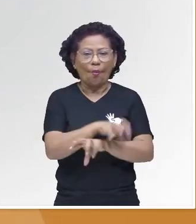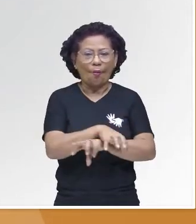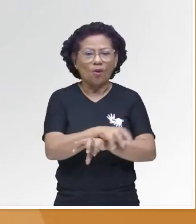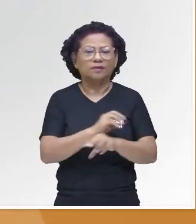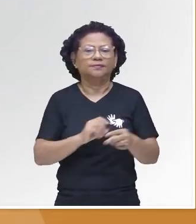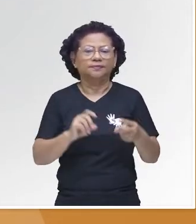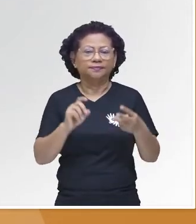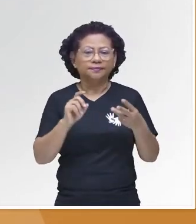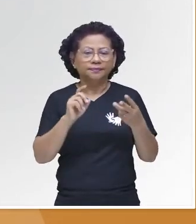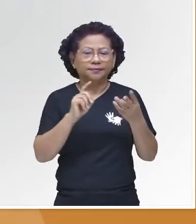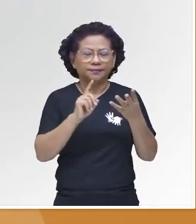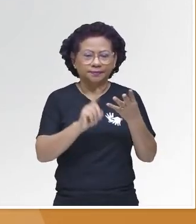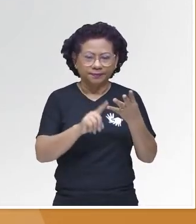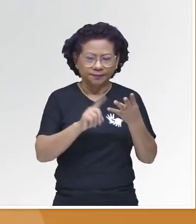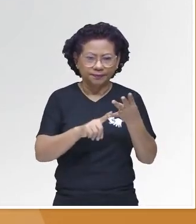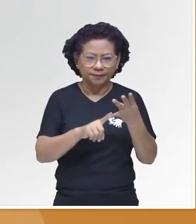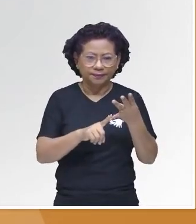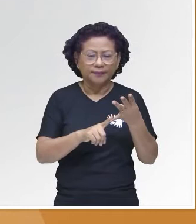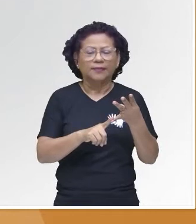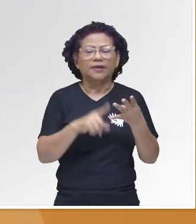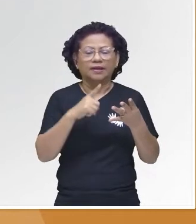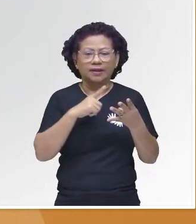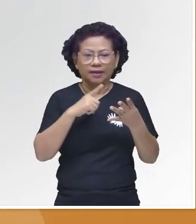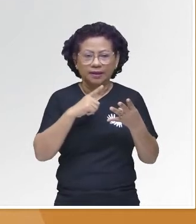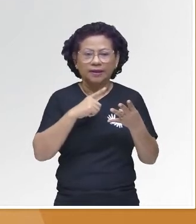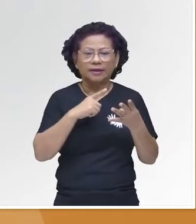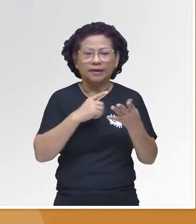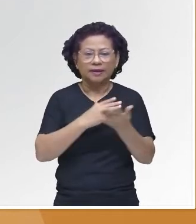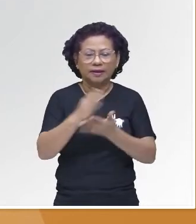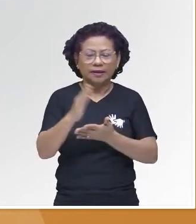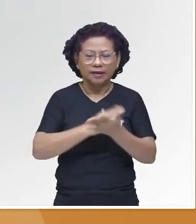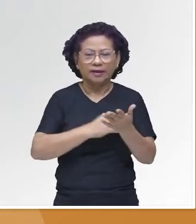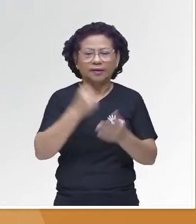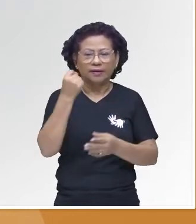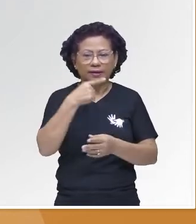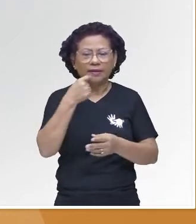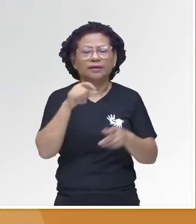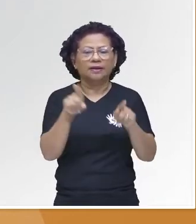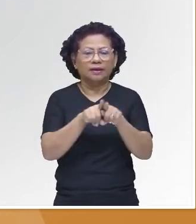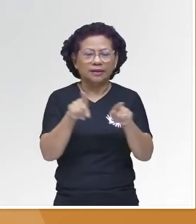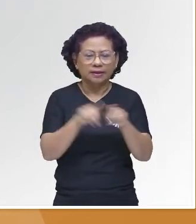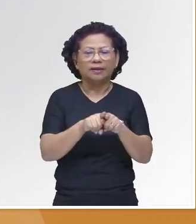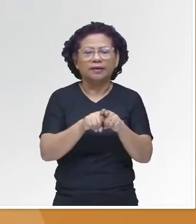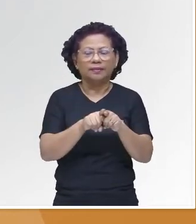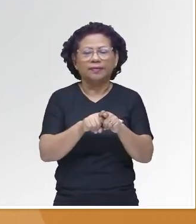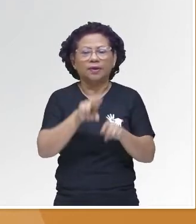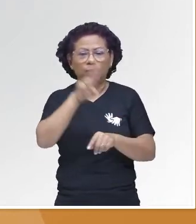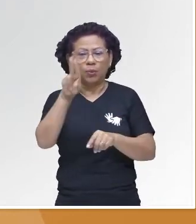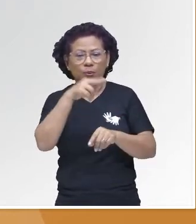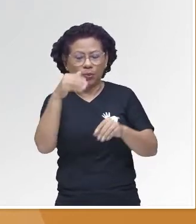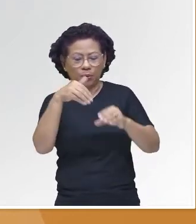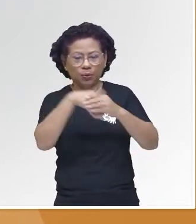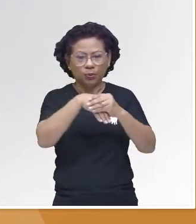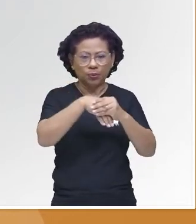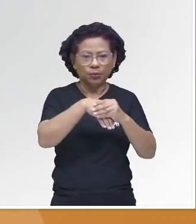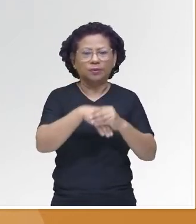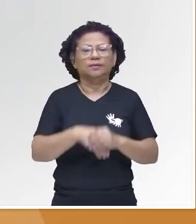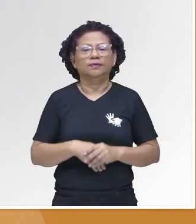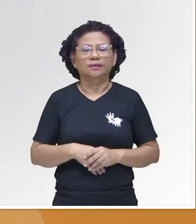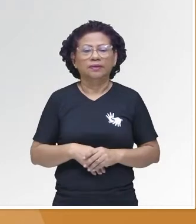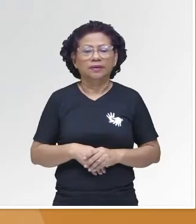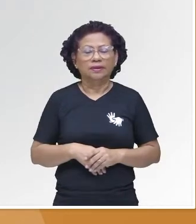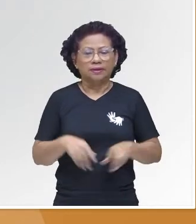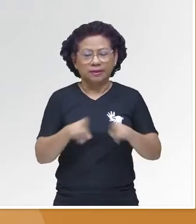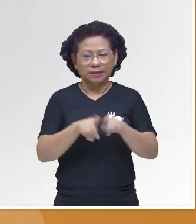inseticidas, nos pesticidas, em alguns medicamentos, embalagens, né? Produtos